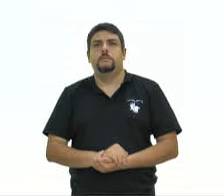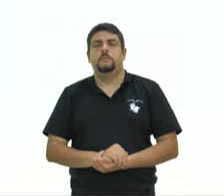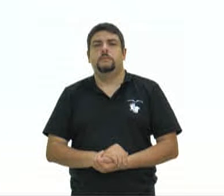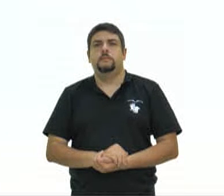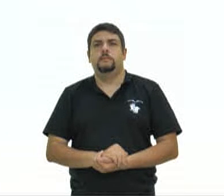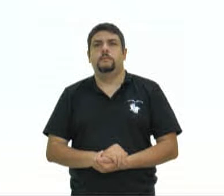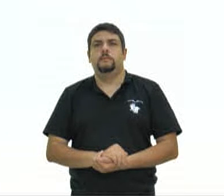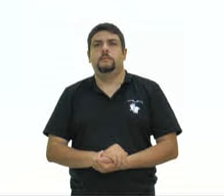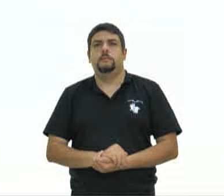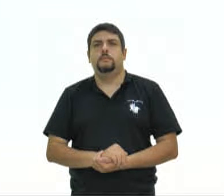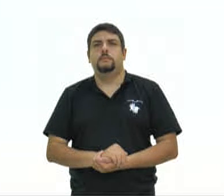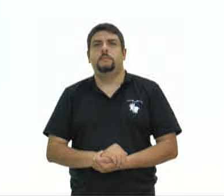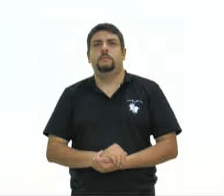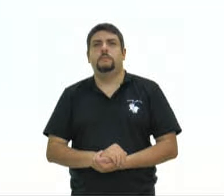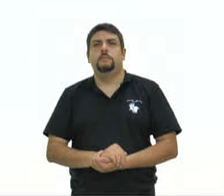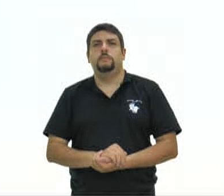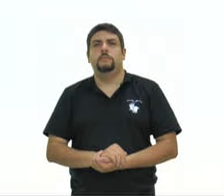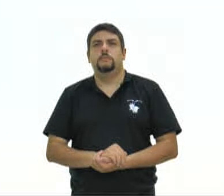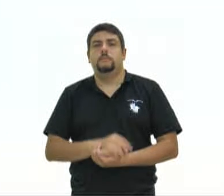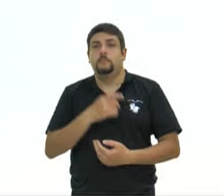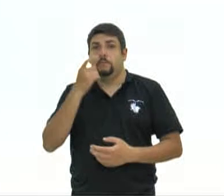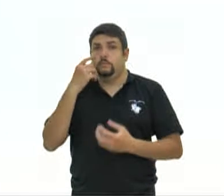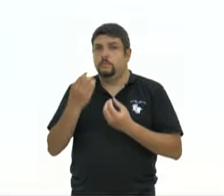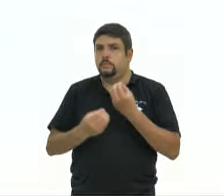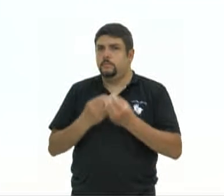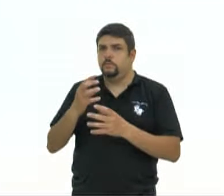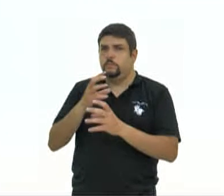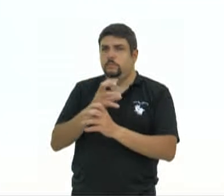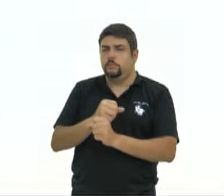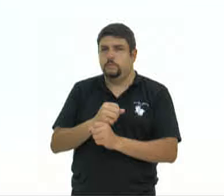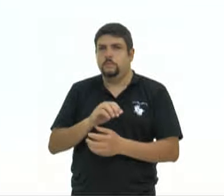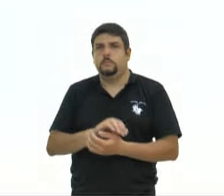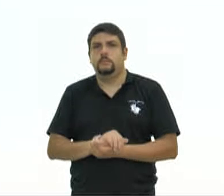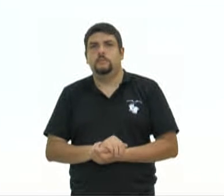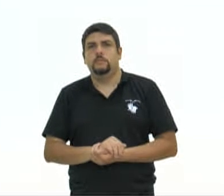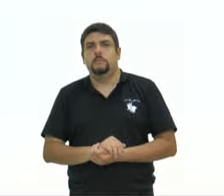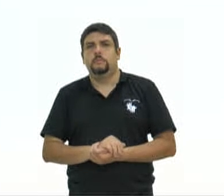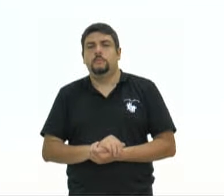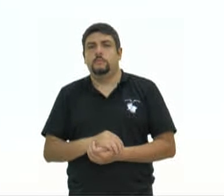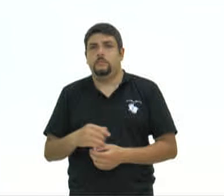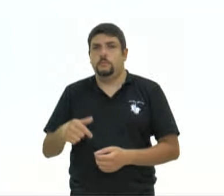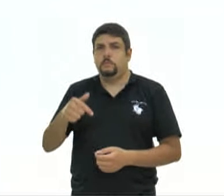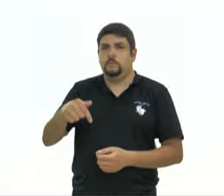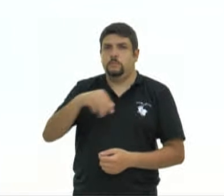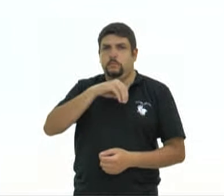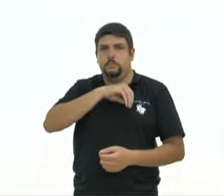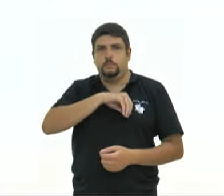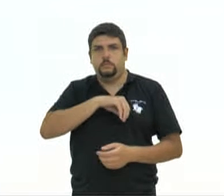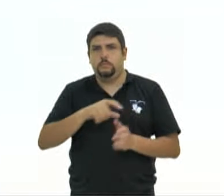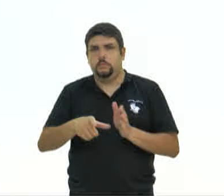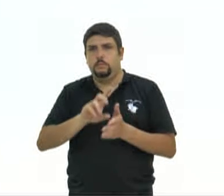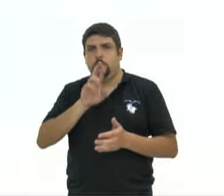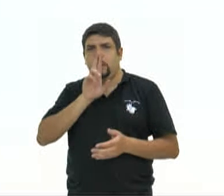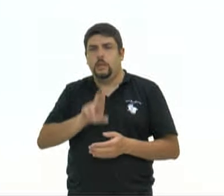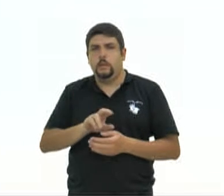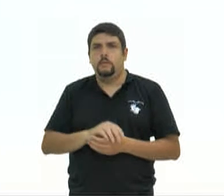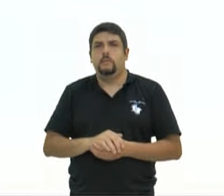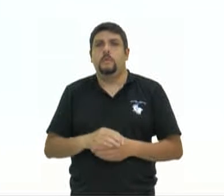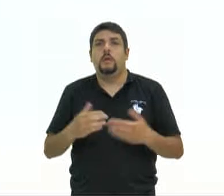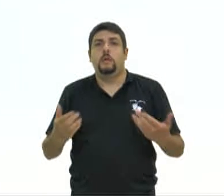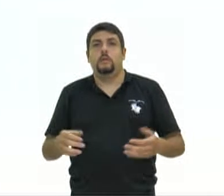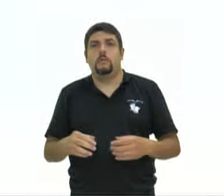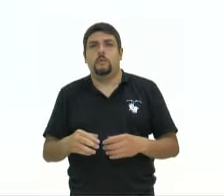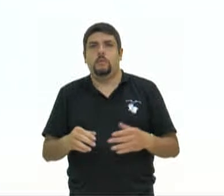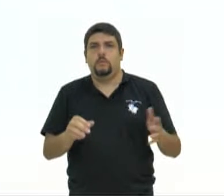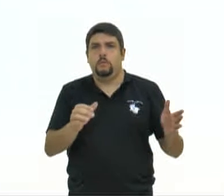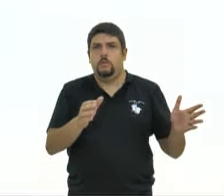termos, média entre 15 e 16, então eu tenho 7 salários mínimos. Interpretando, eu tenho 15 funcionários com